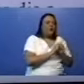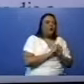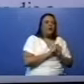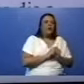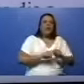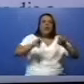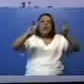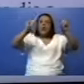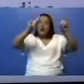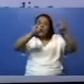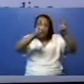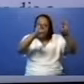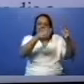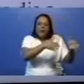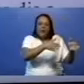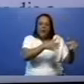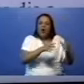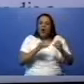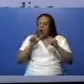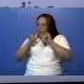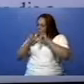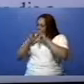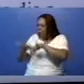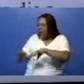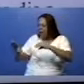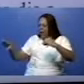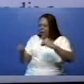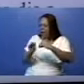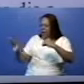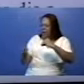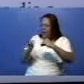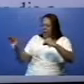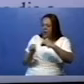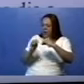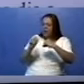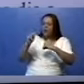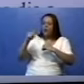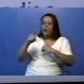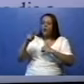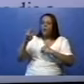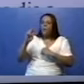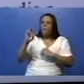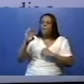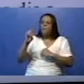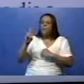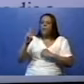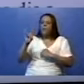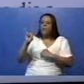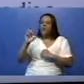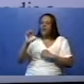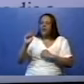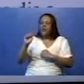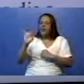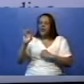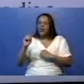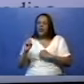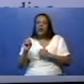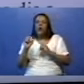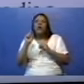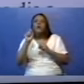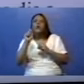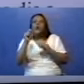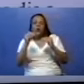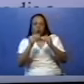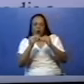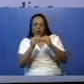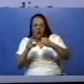o que sobrou. Então, eu peguei o sujeito. Tudo que sobrou na minha frase é predicado. A concordância verbal, ela é muito importante. Então, a gente